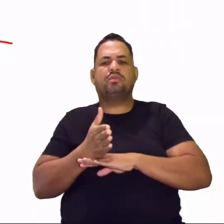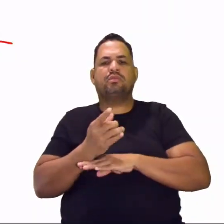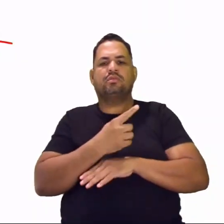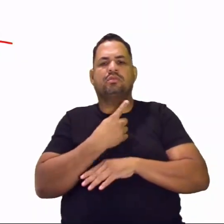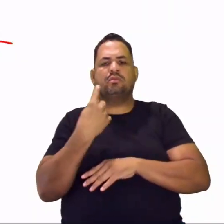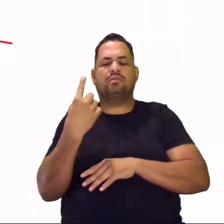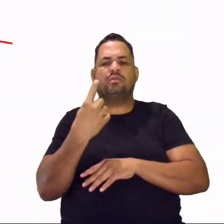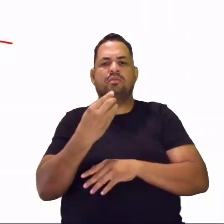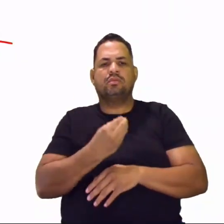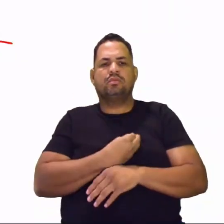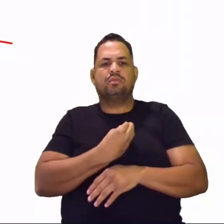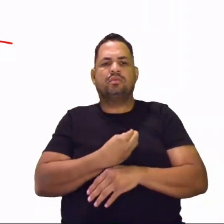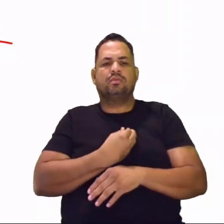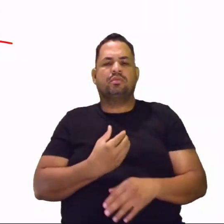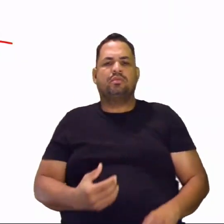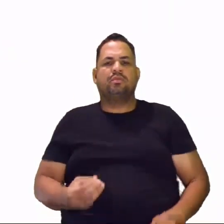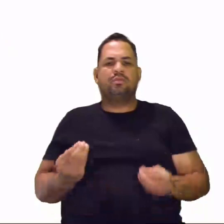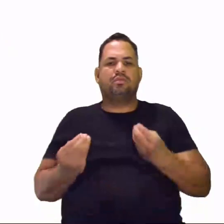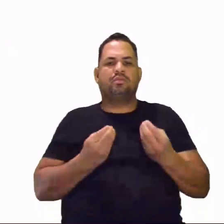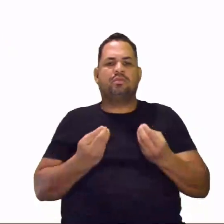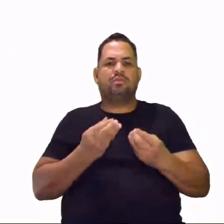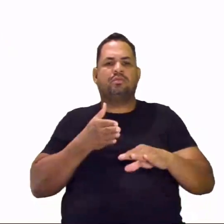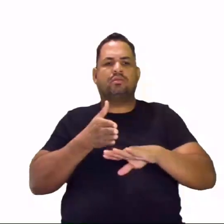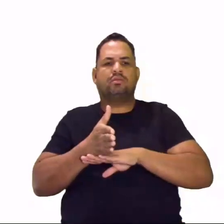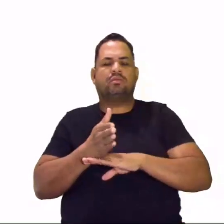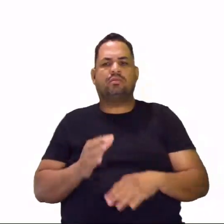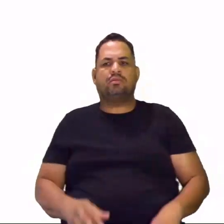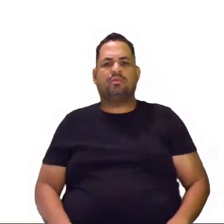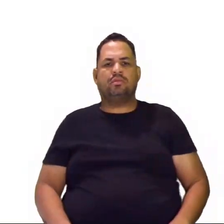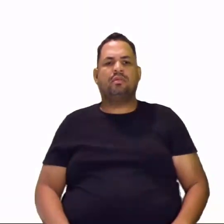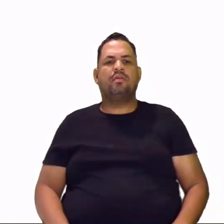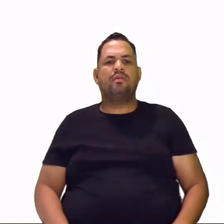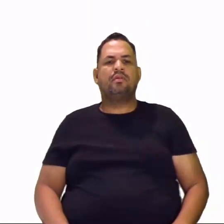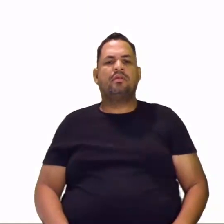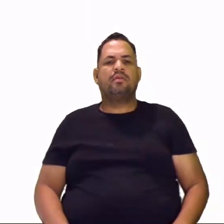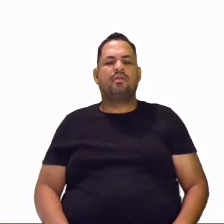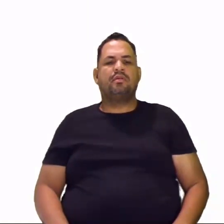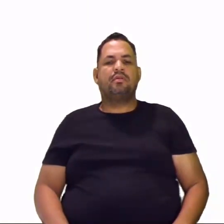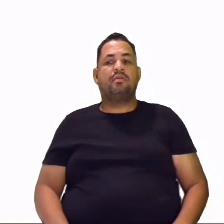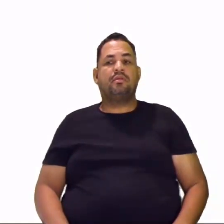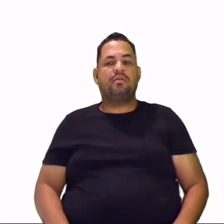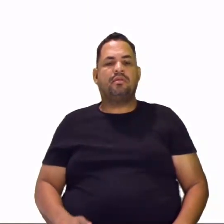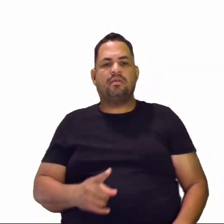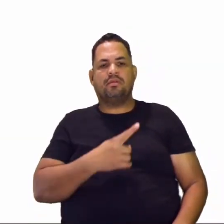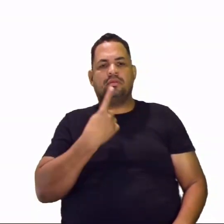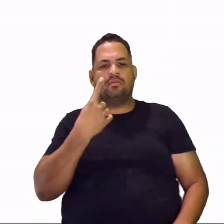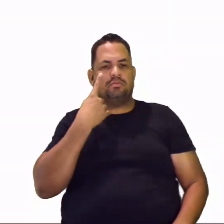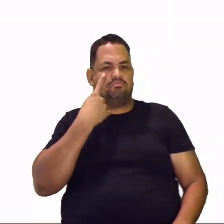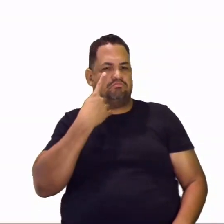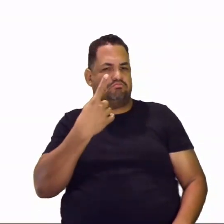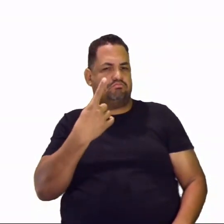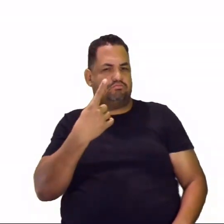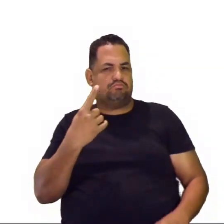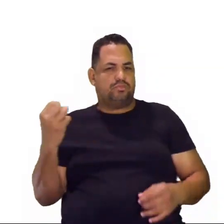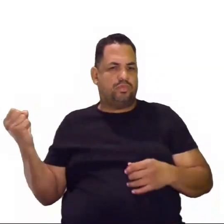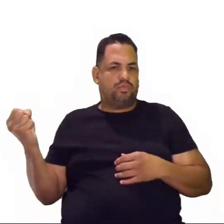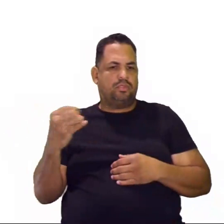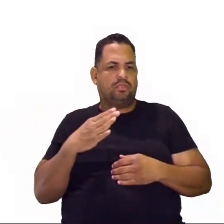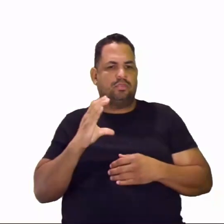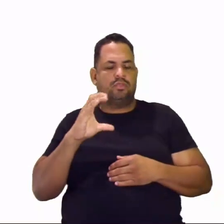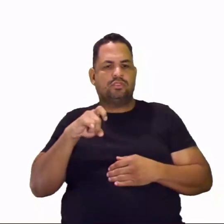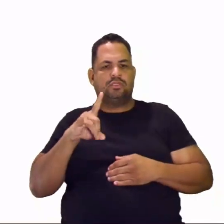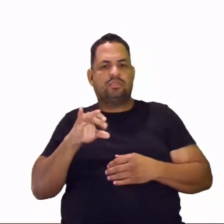Como que ela passa para nossa vida? Como que ela entra na nossa vida? Então, para ele, a noção de modernidade